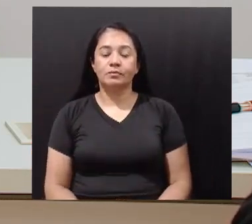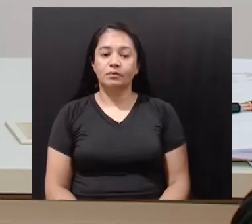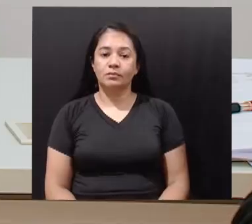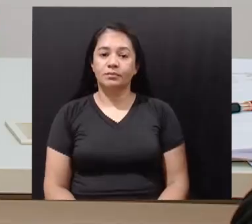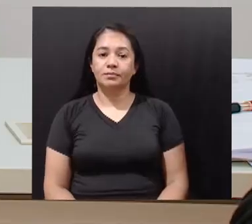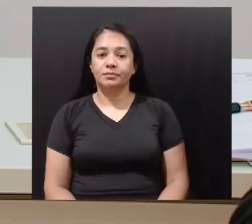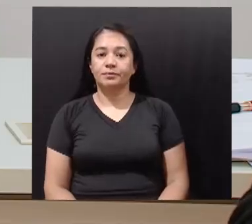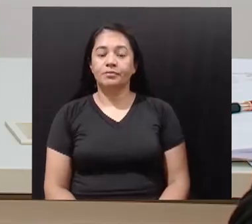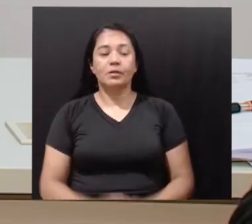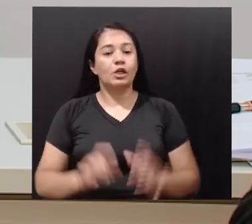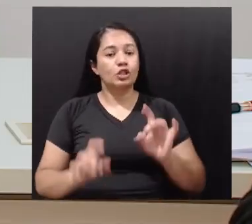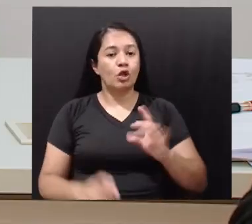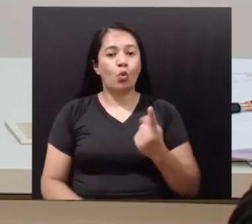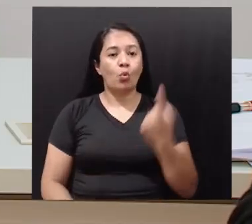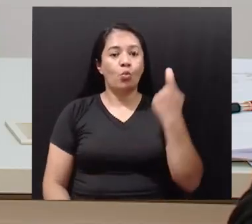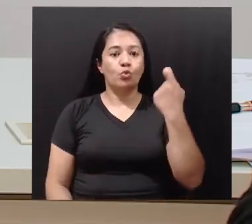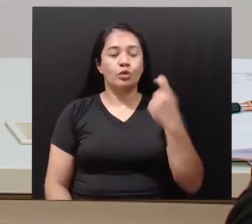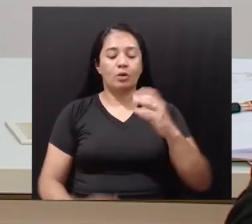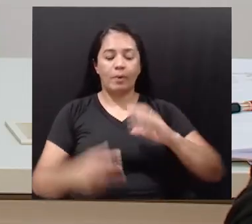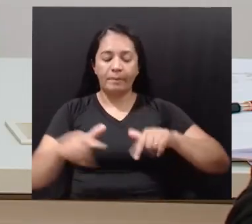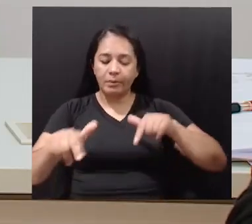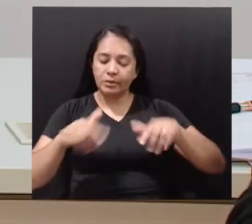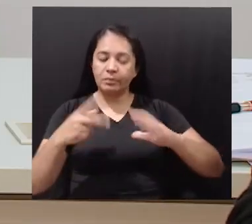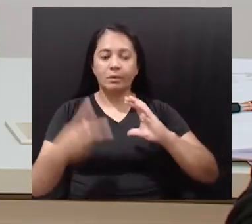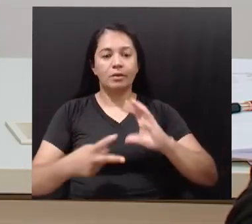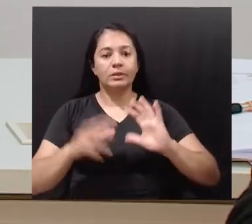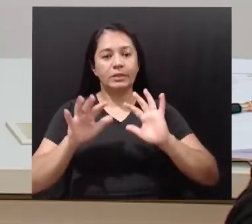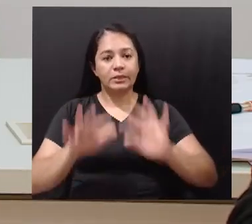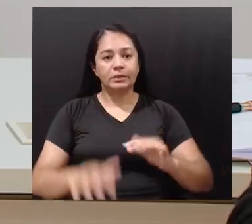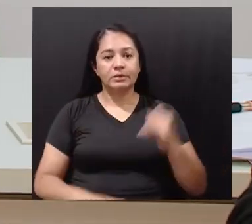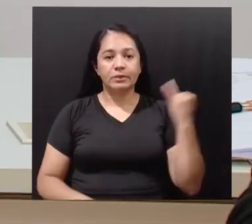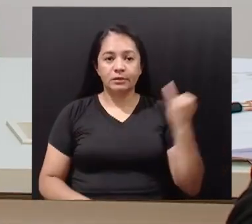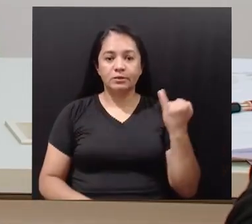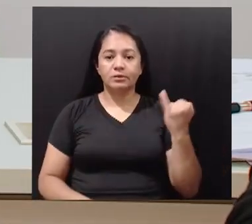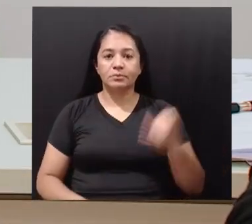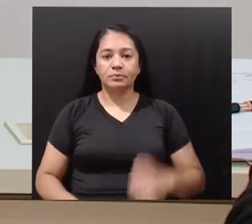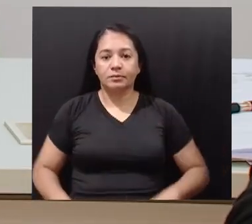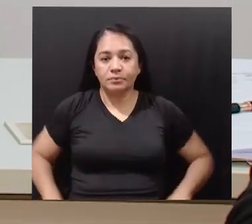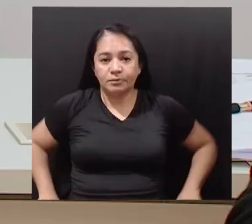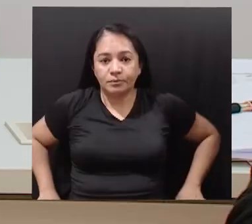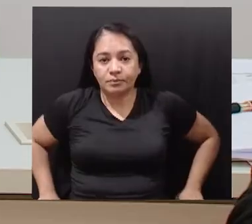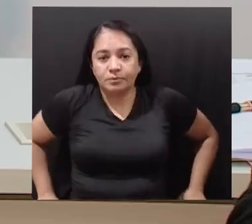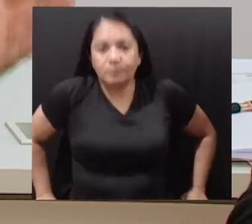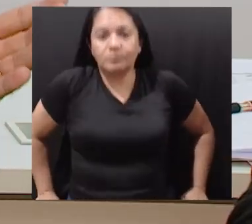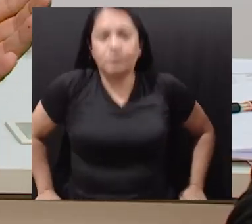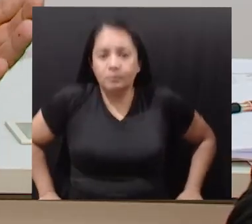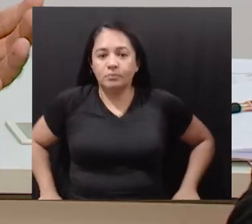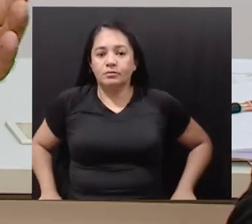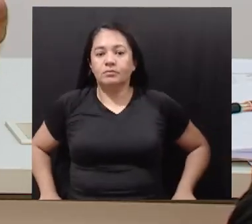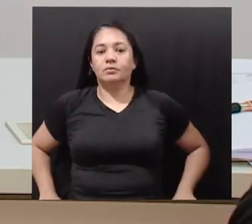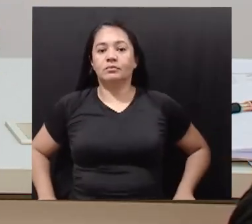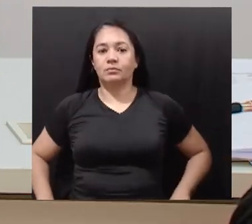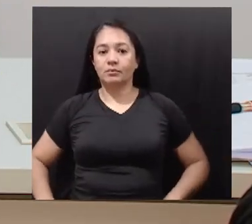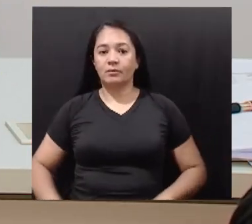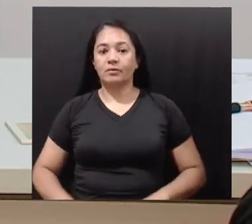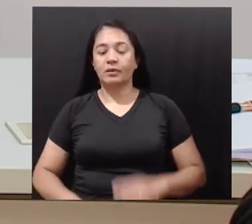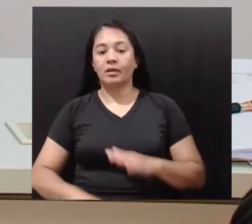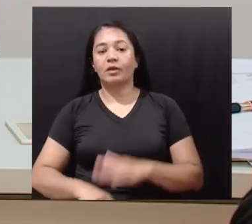disso. Então, essa é a importância do encarregado e dele fazer, aqui no caso da